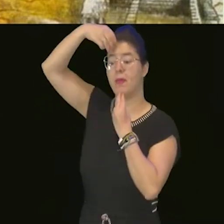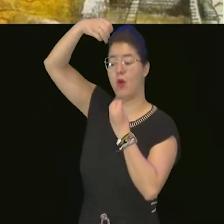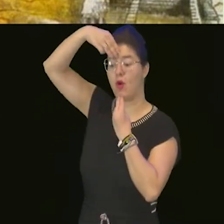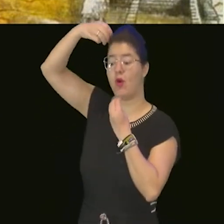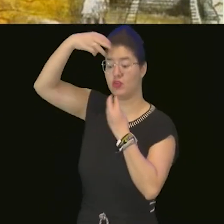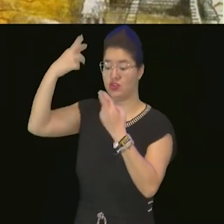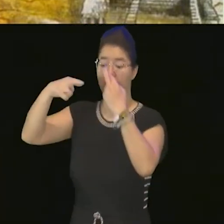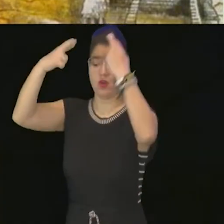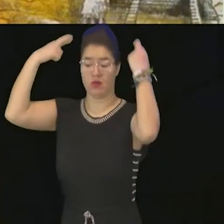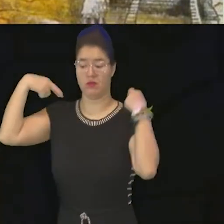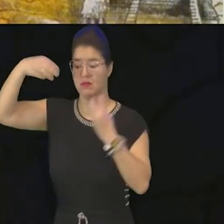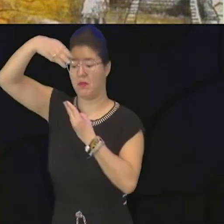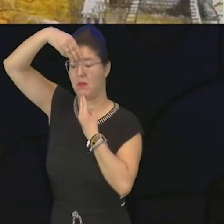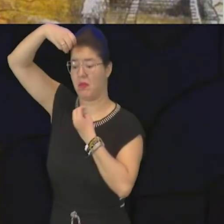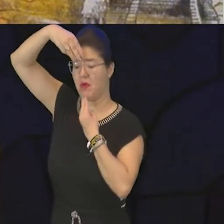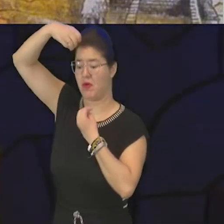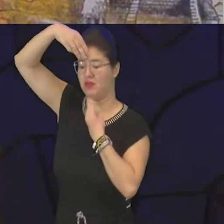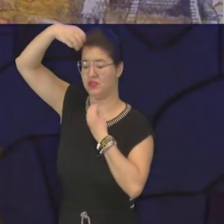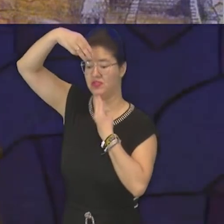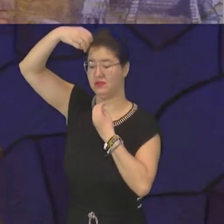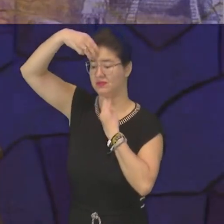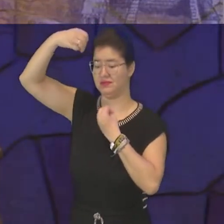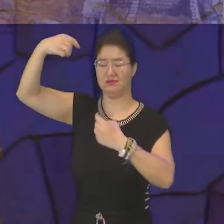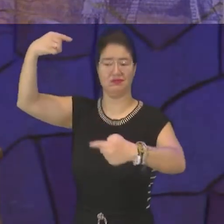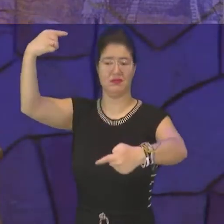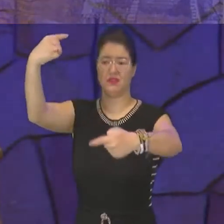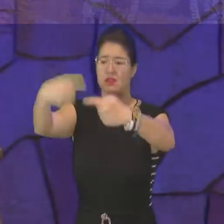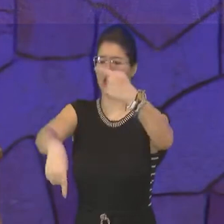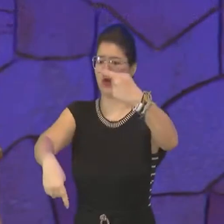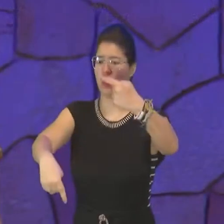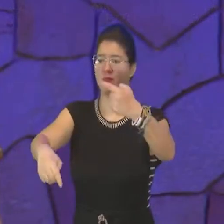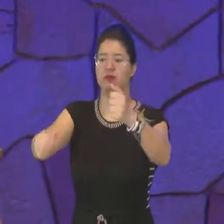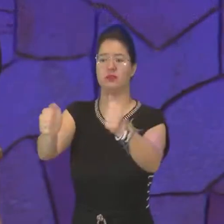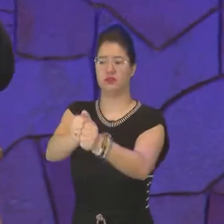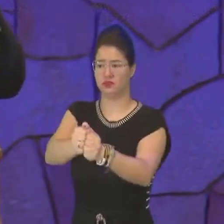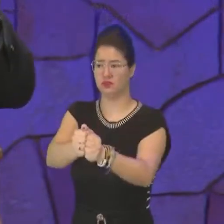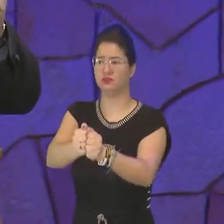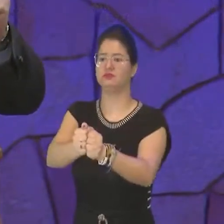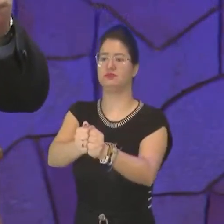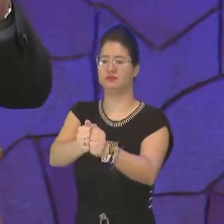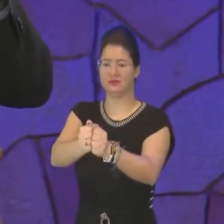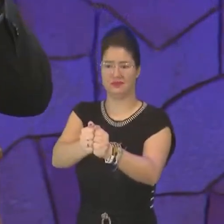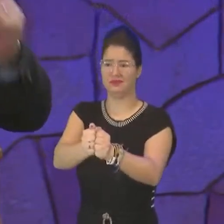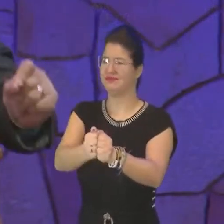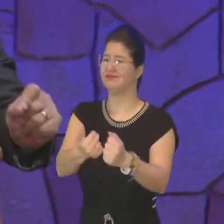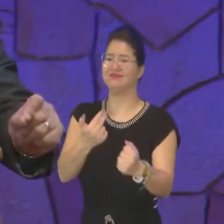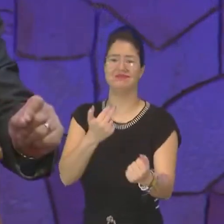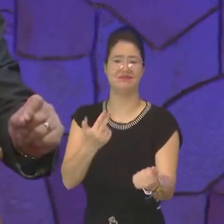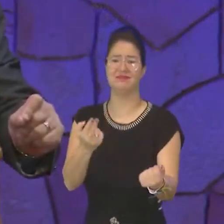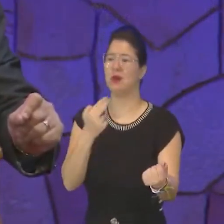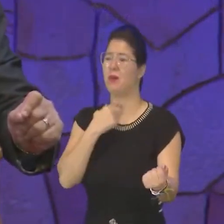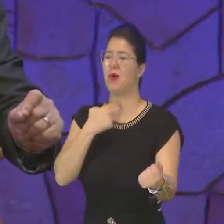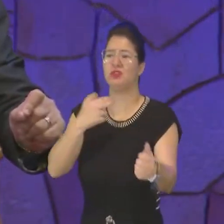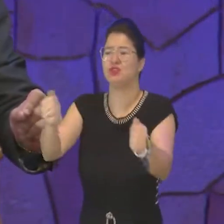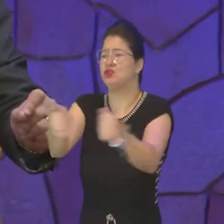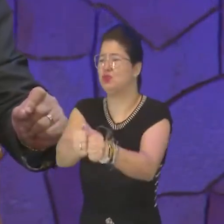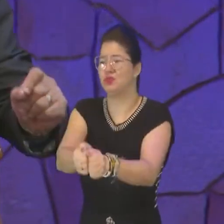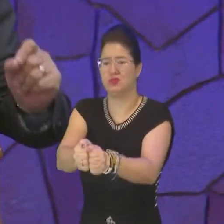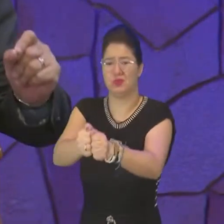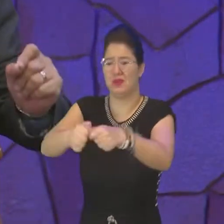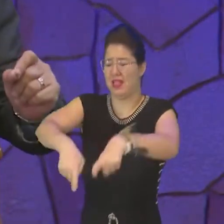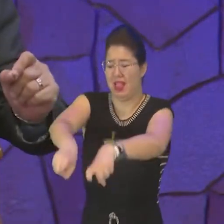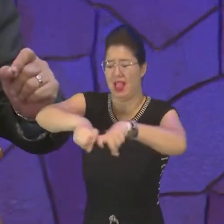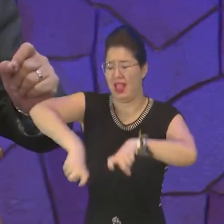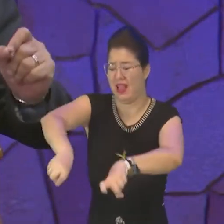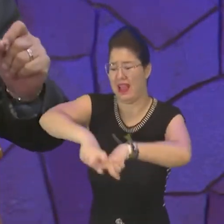possuem mensagens de que são incompatíveis. E por isso não se associam.